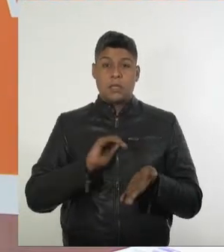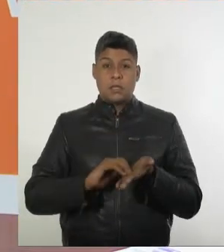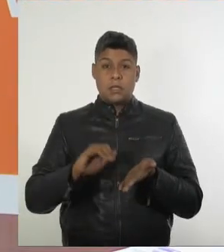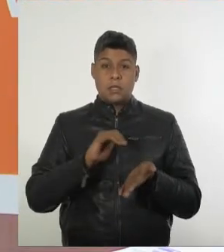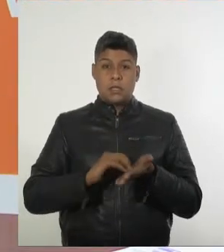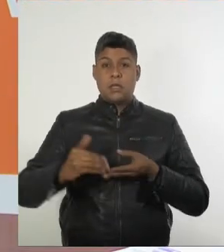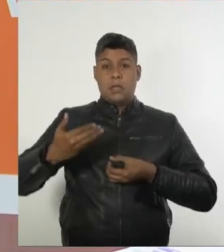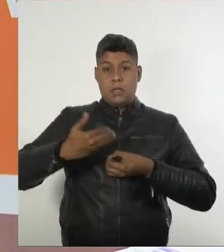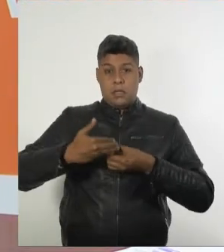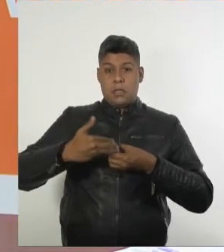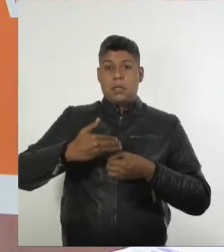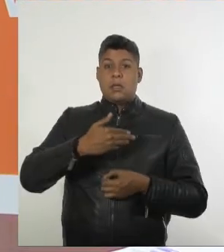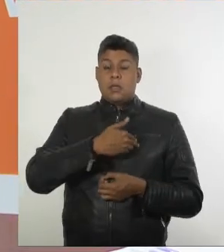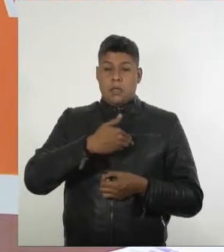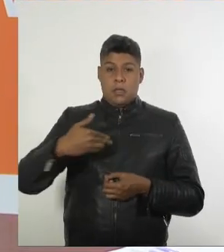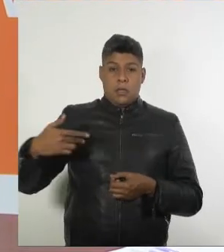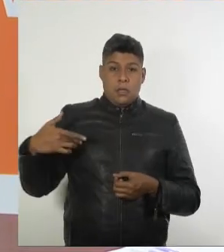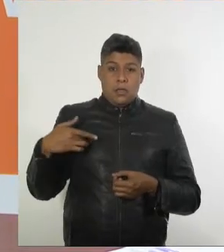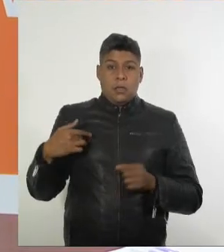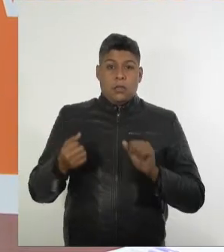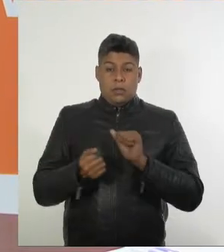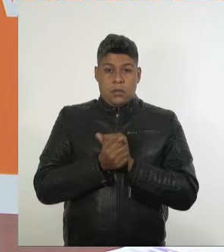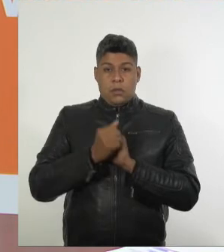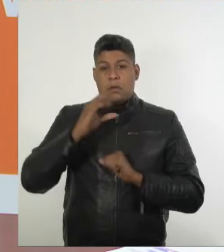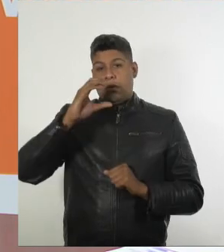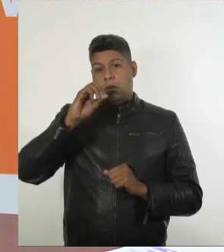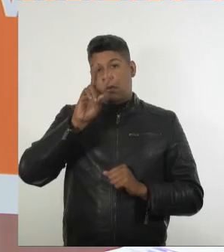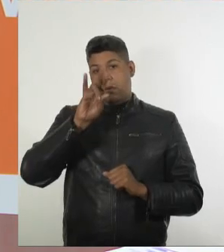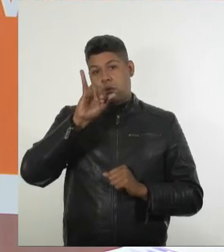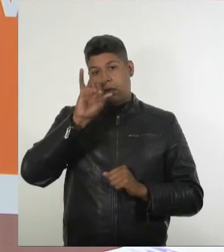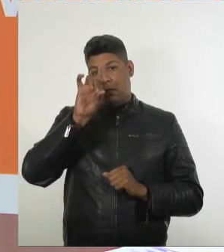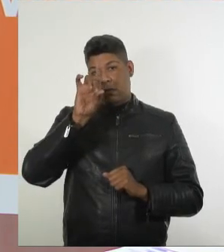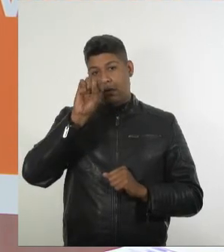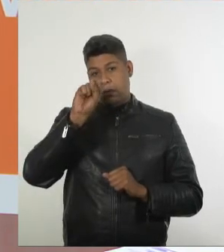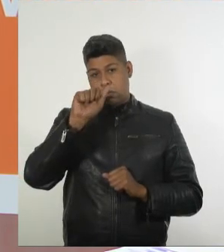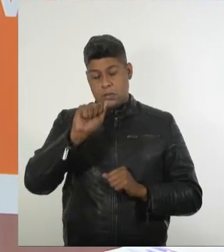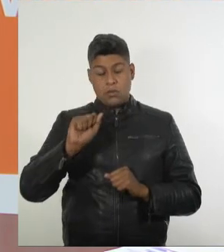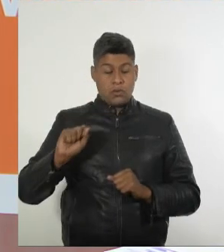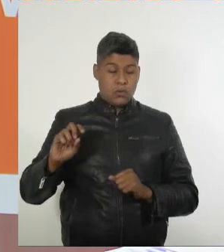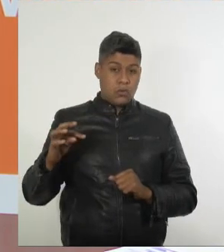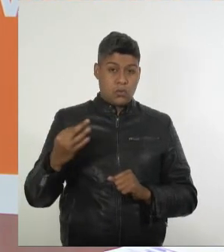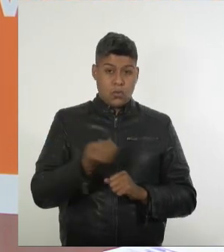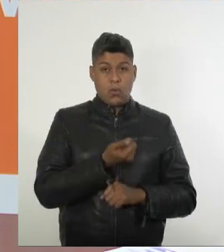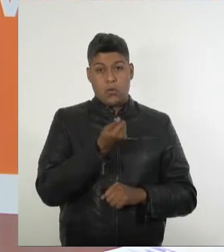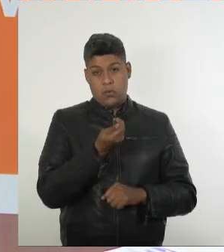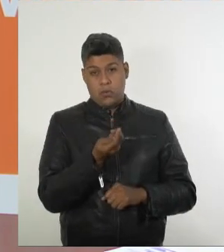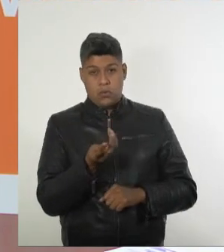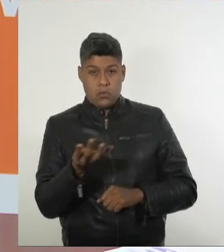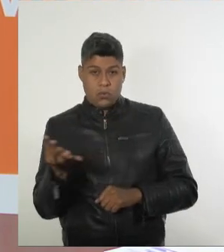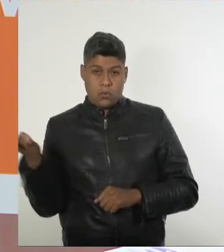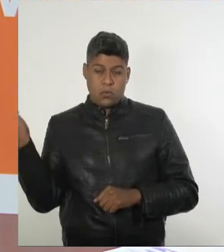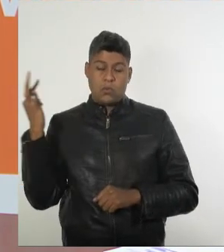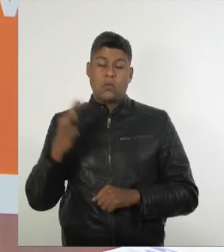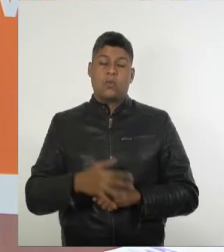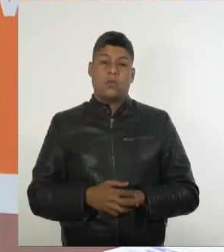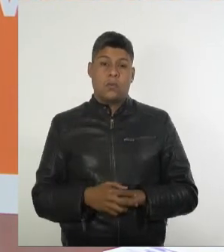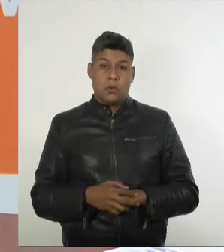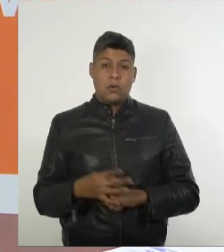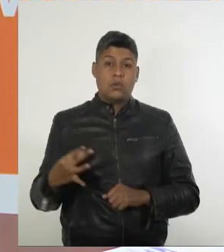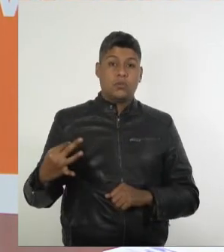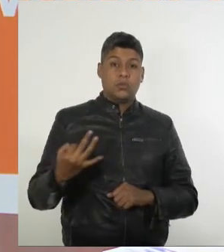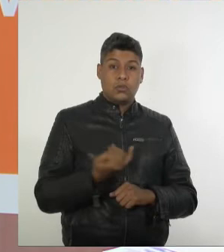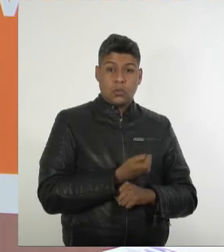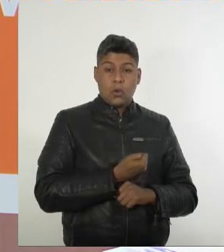Secretaria Municipal de Saúde, através da Covisa, acompanha todos os números, né? Todas